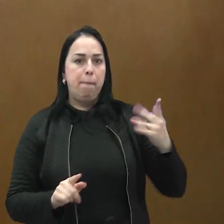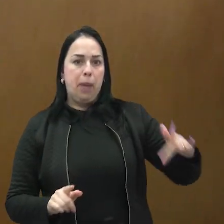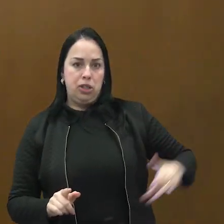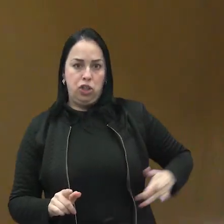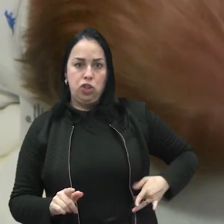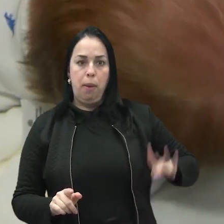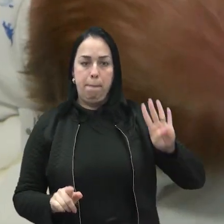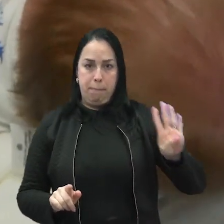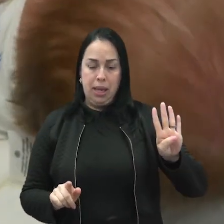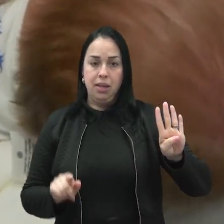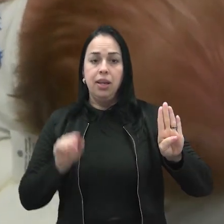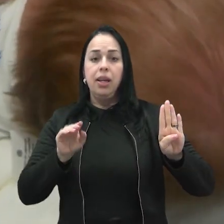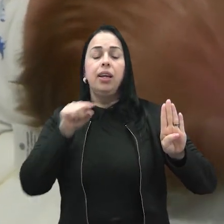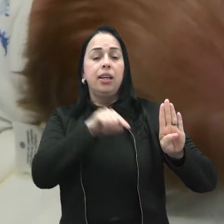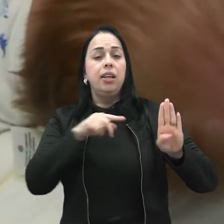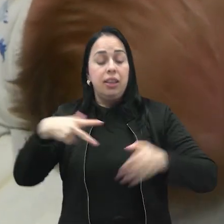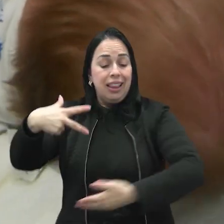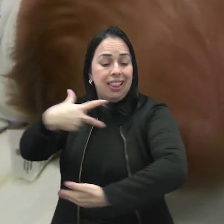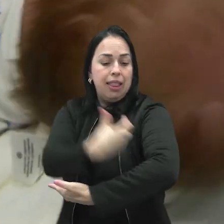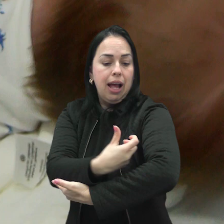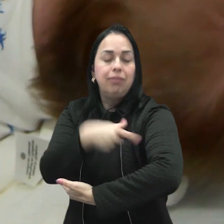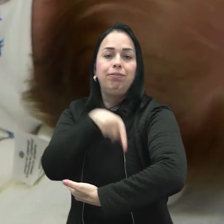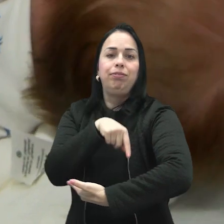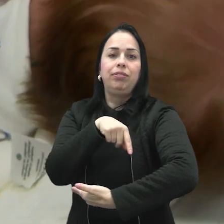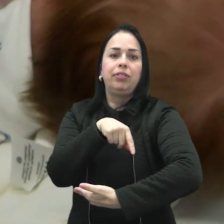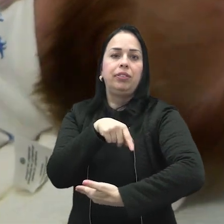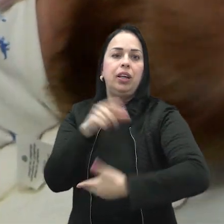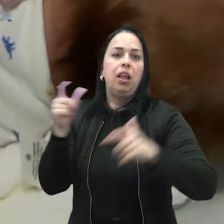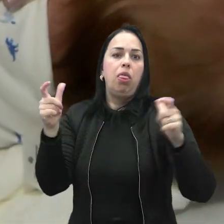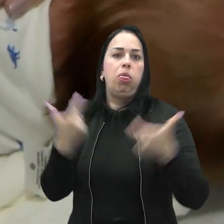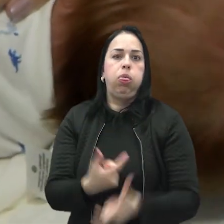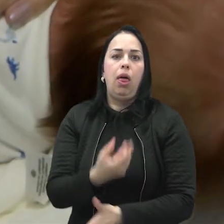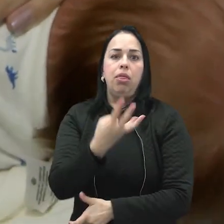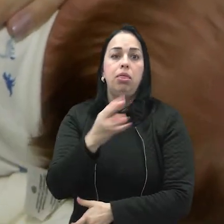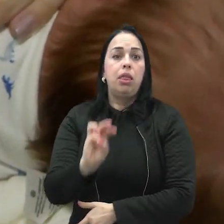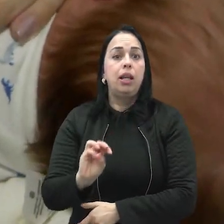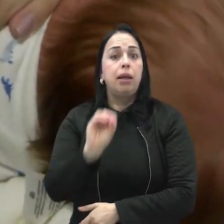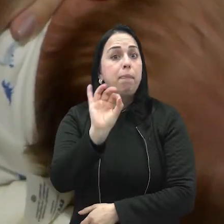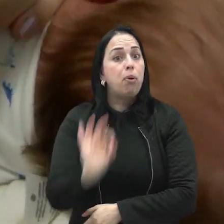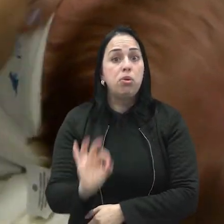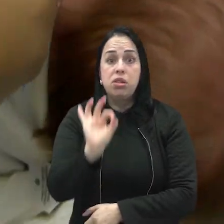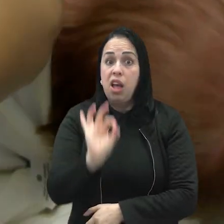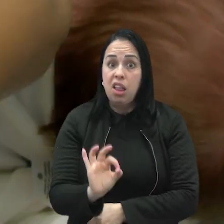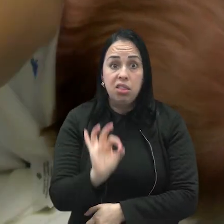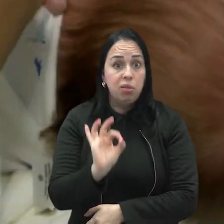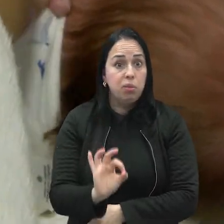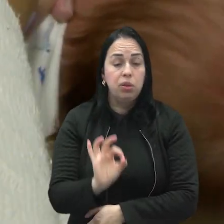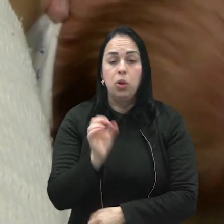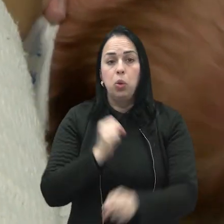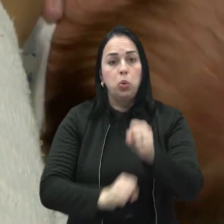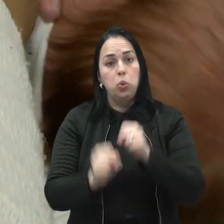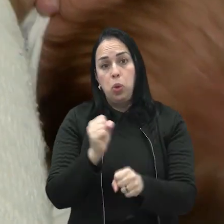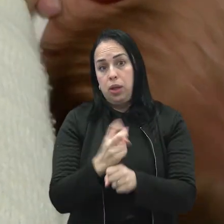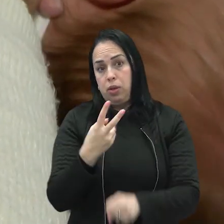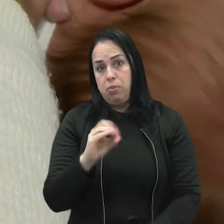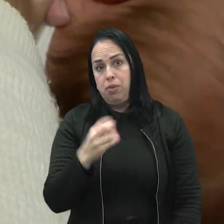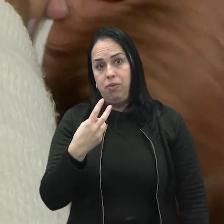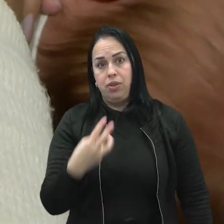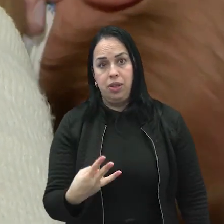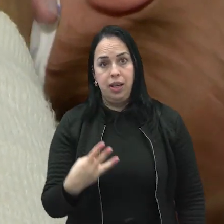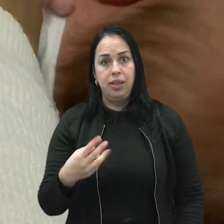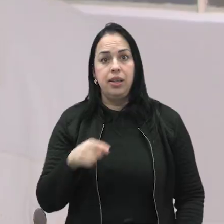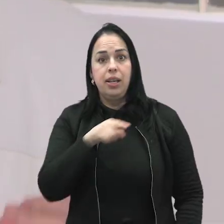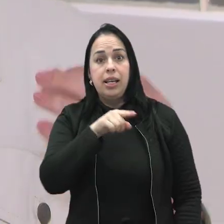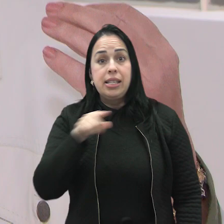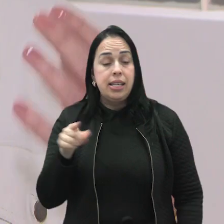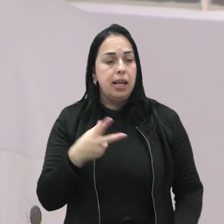hepatite B, aplicadas em recém-nascidos, chegaram a menos de 30% em